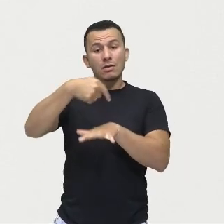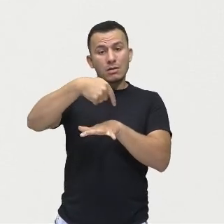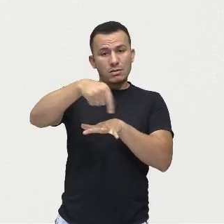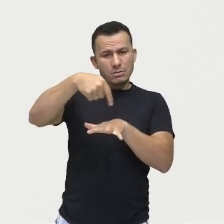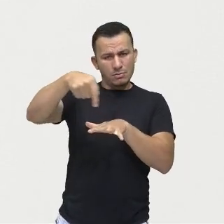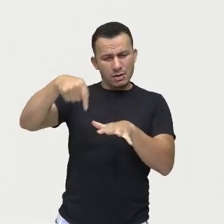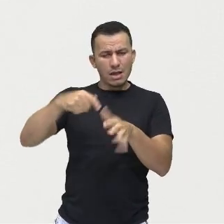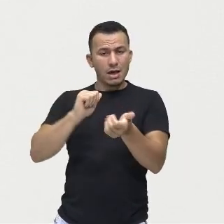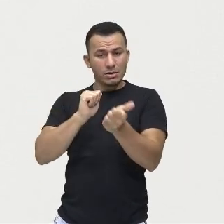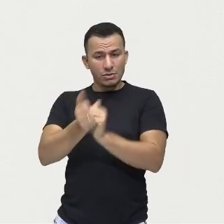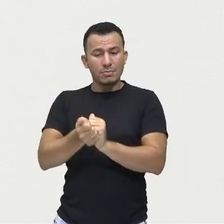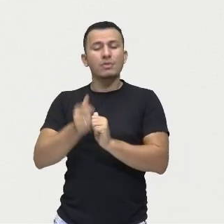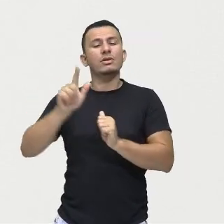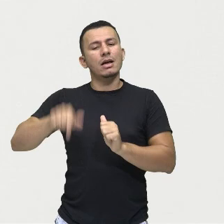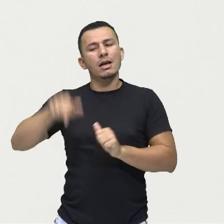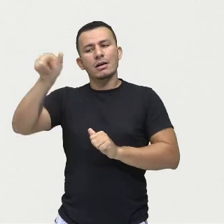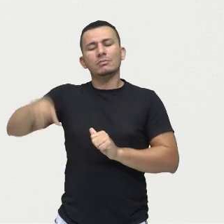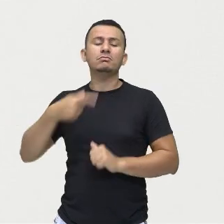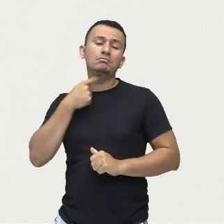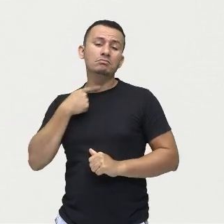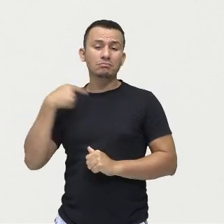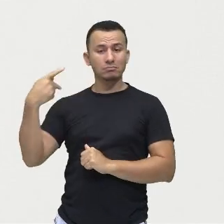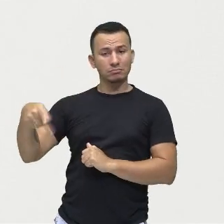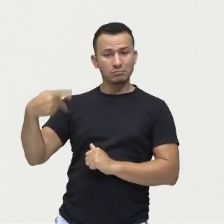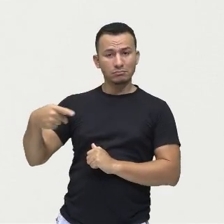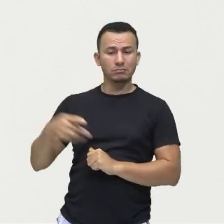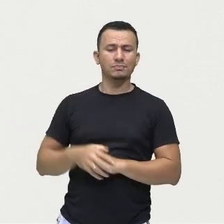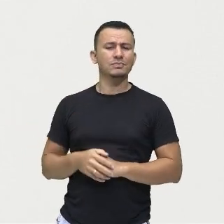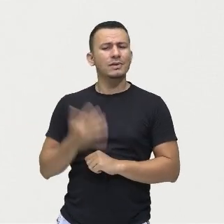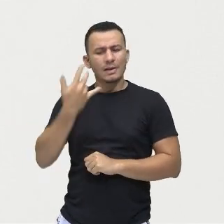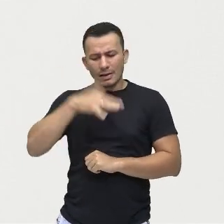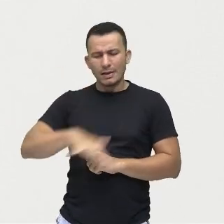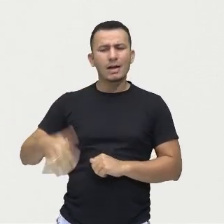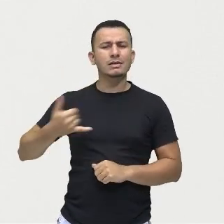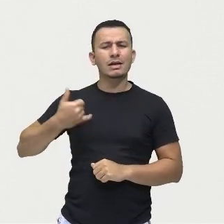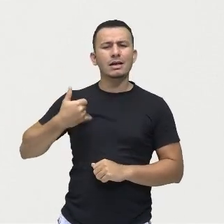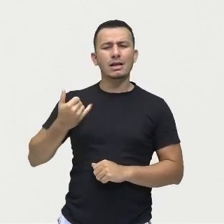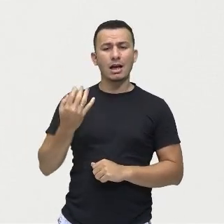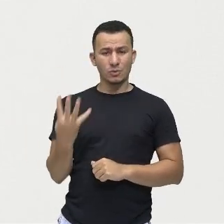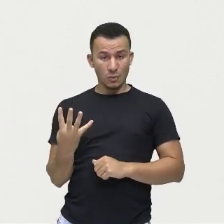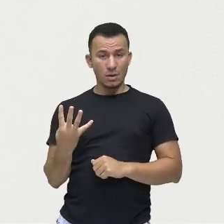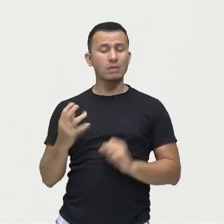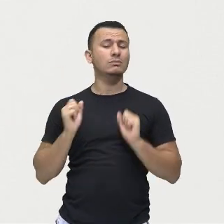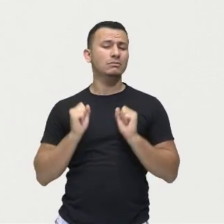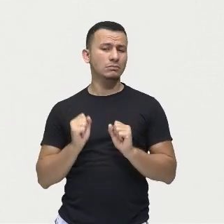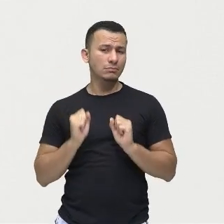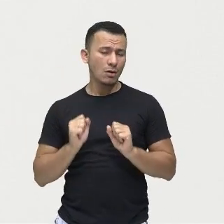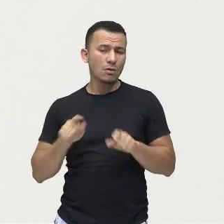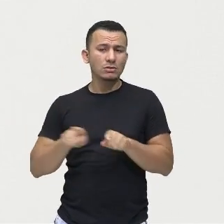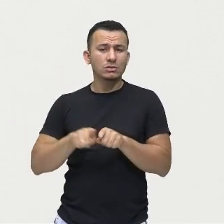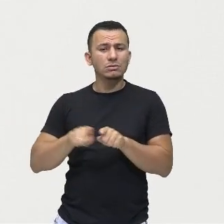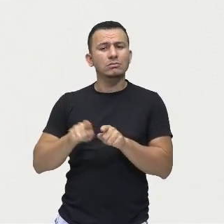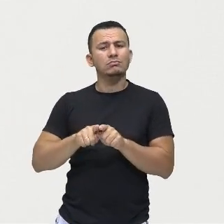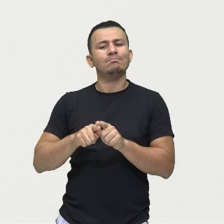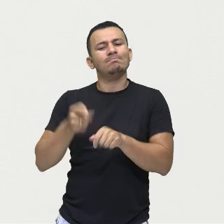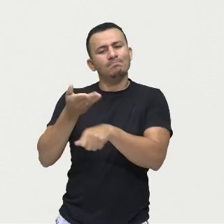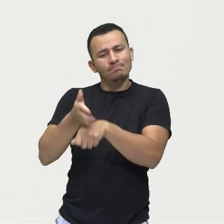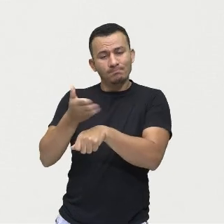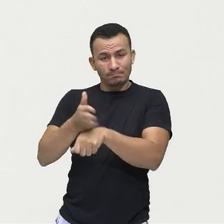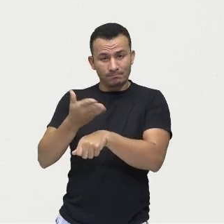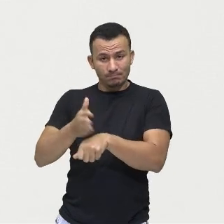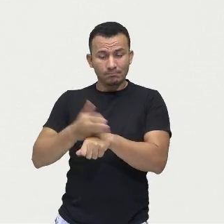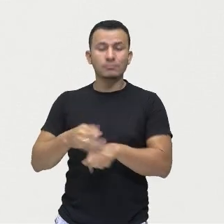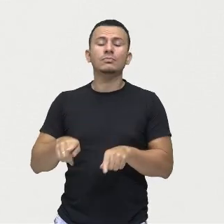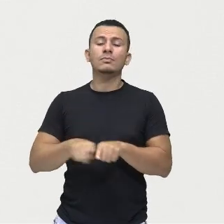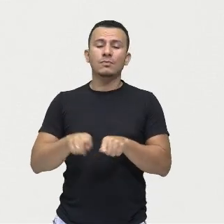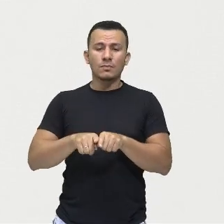que responde ao que o praticante deseja. Crianças a partir dos 4 anos de idade podem se envolver com skate. Além da